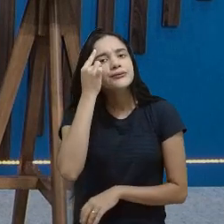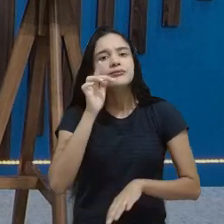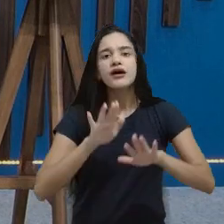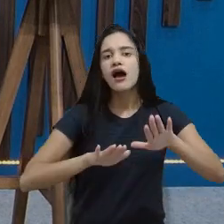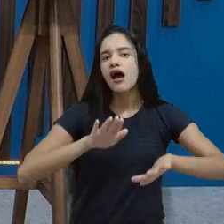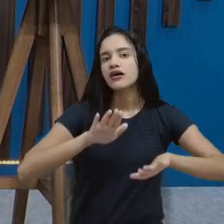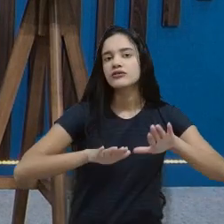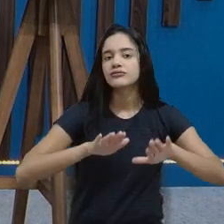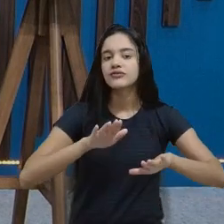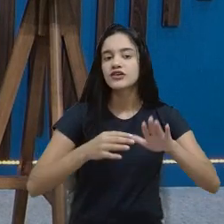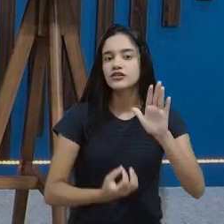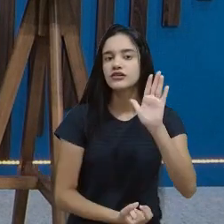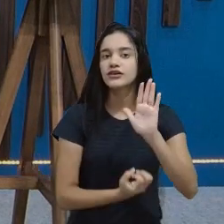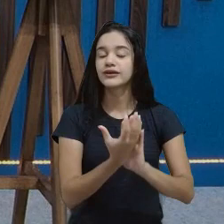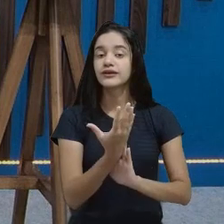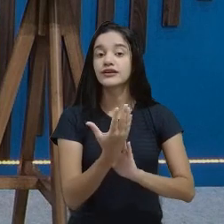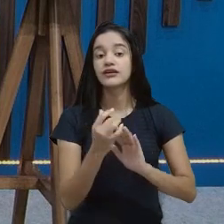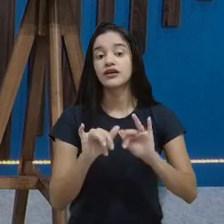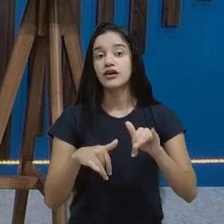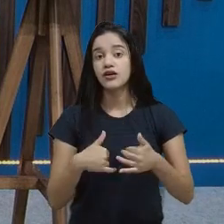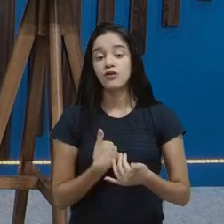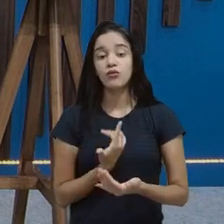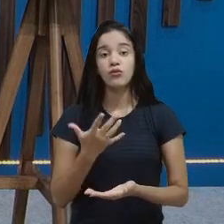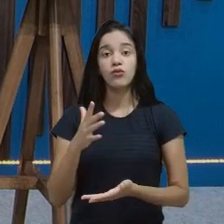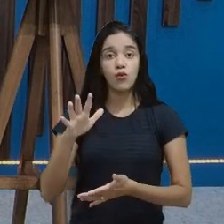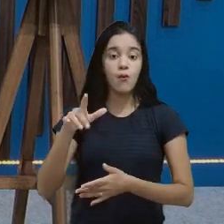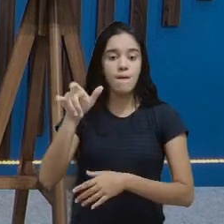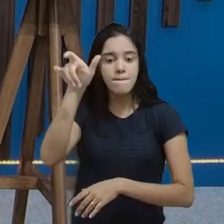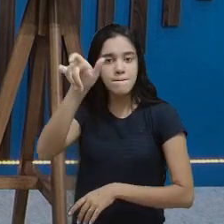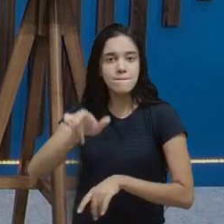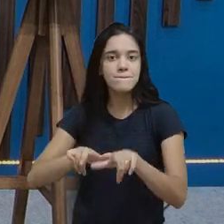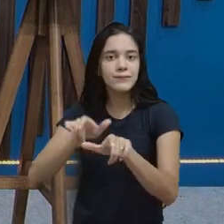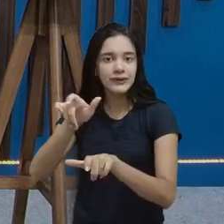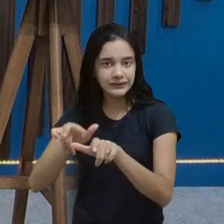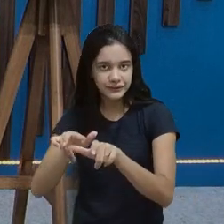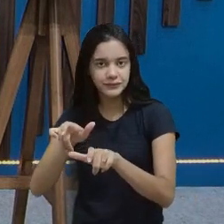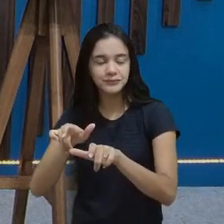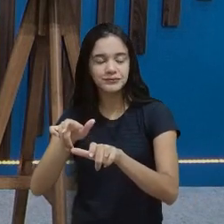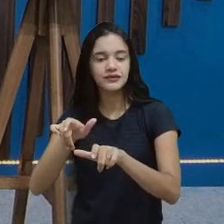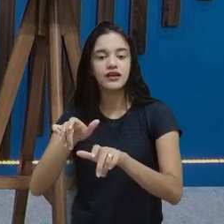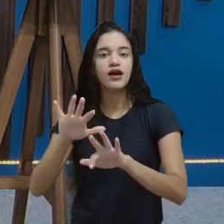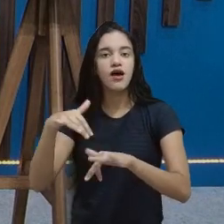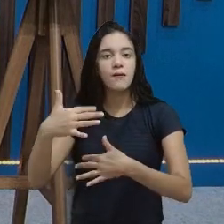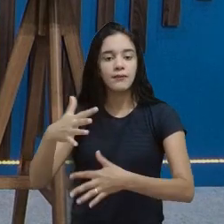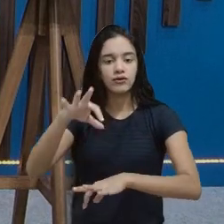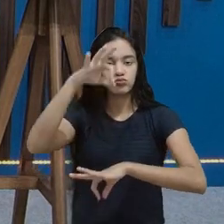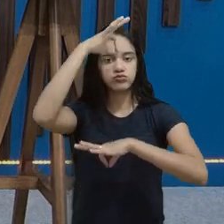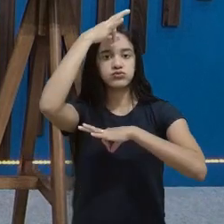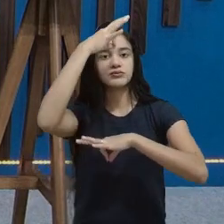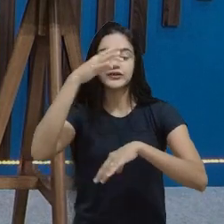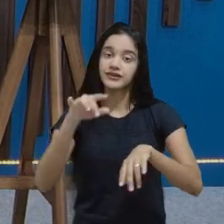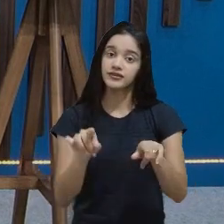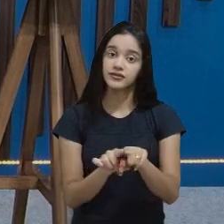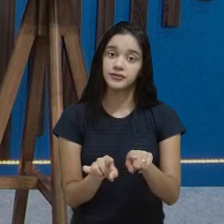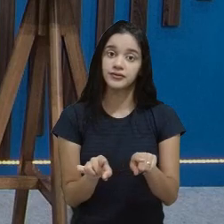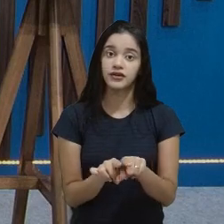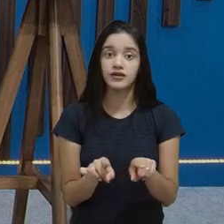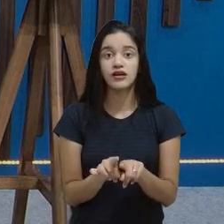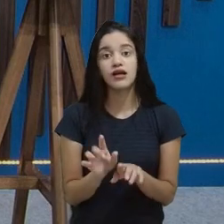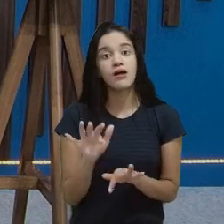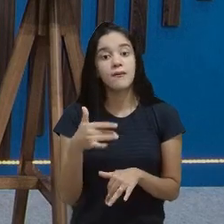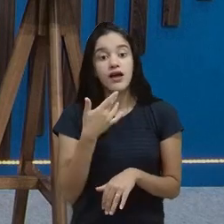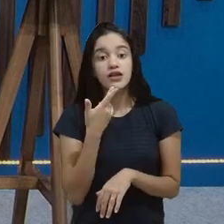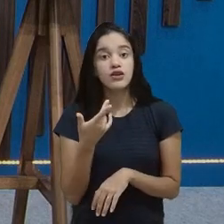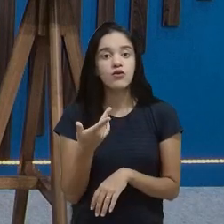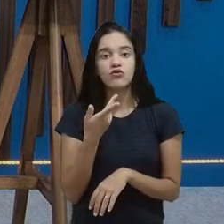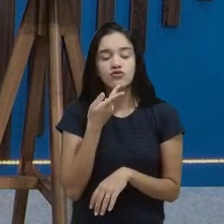vezes ele cria um eu lírico, um personagem para esta poesia. Às vezes ele não, ou ela não fala